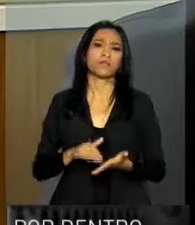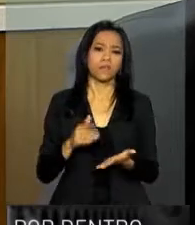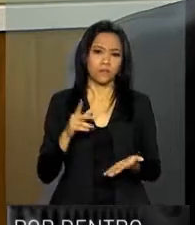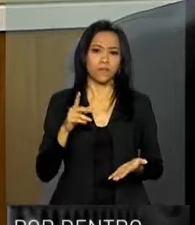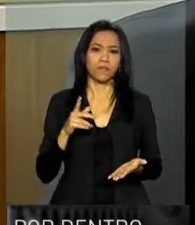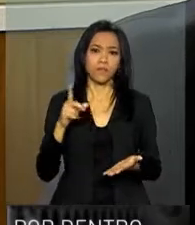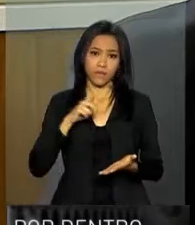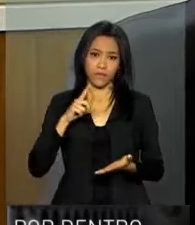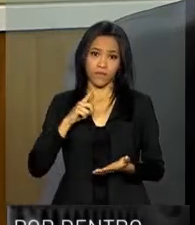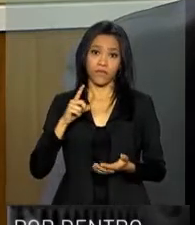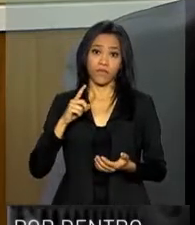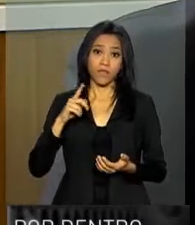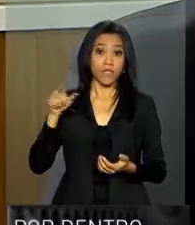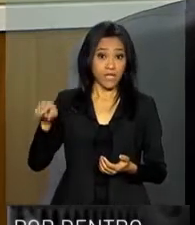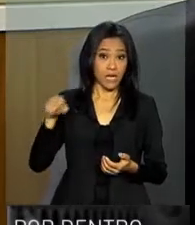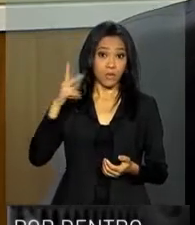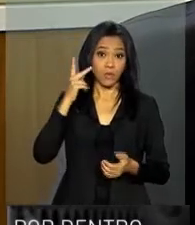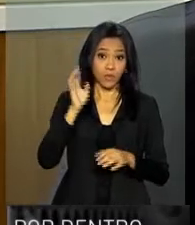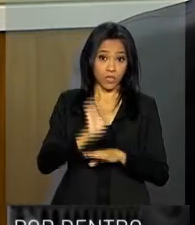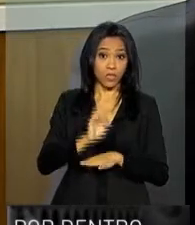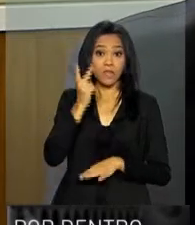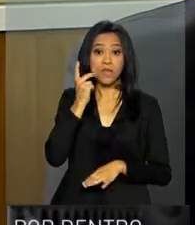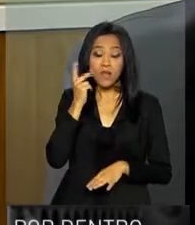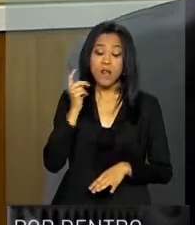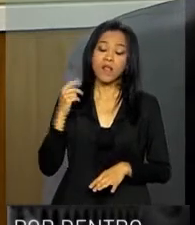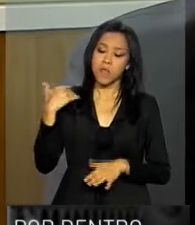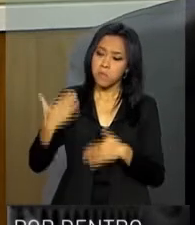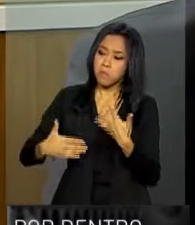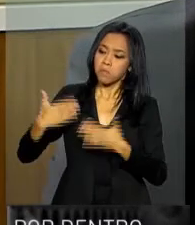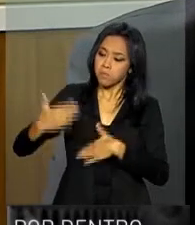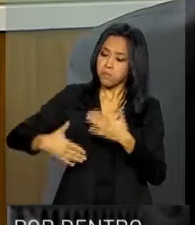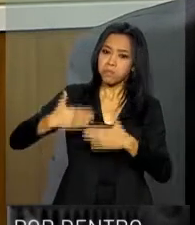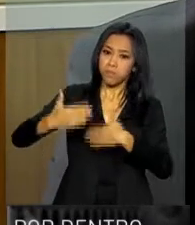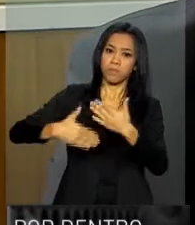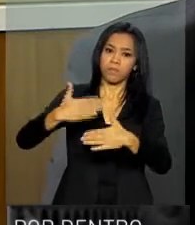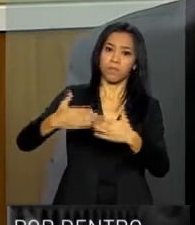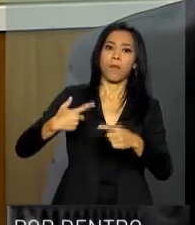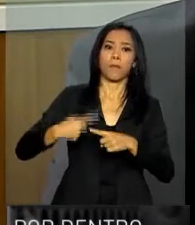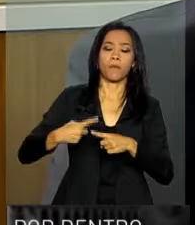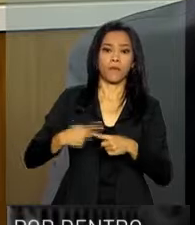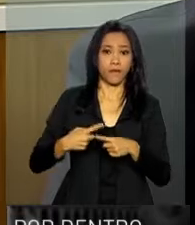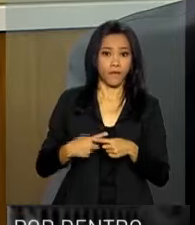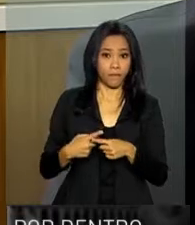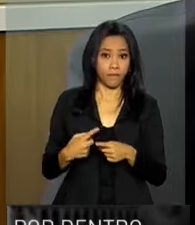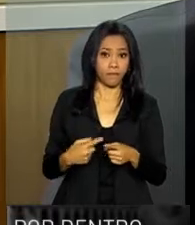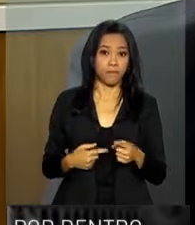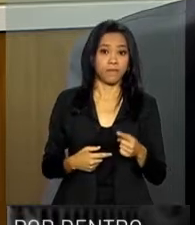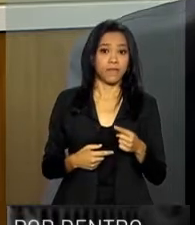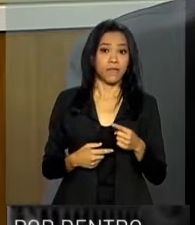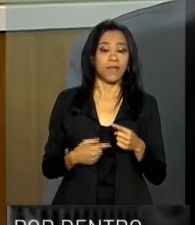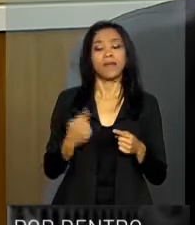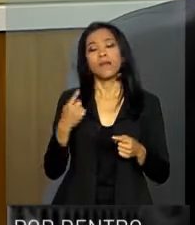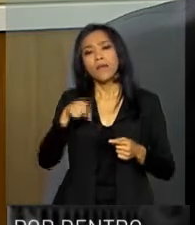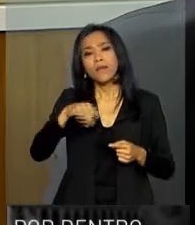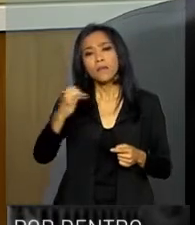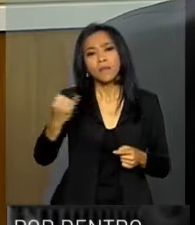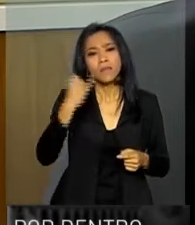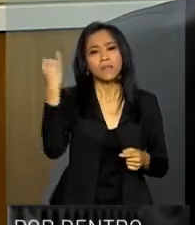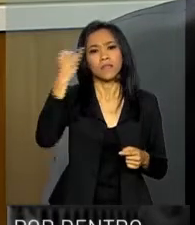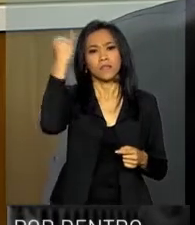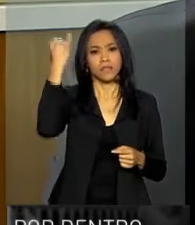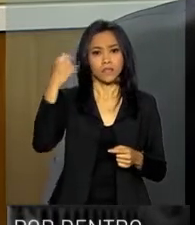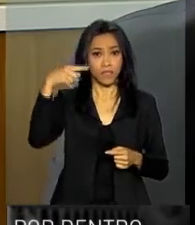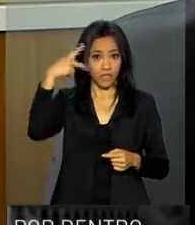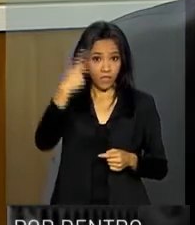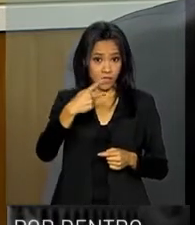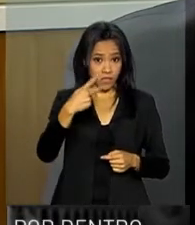feito será historicamente desenvolvimento de destinos é porque tem se notabilizado é importante isso porque